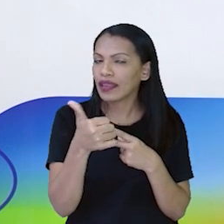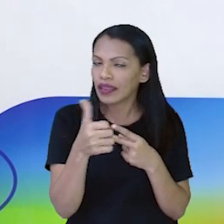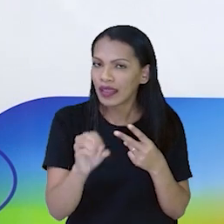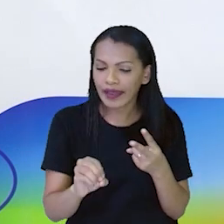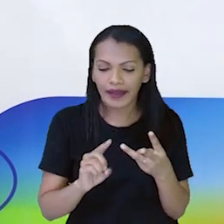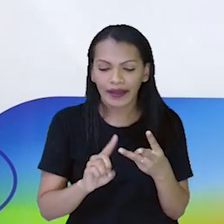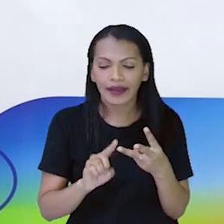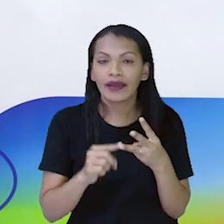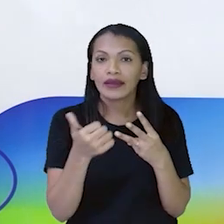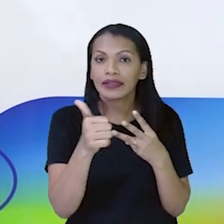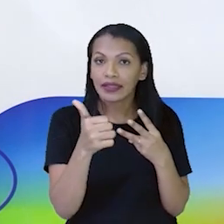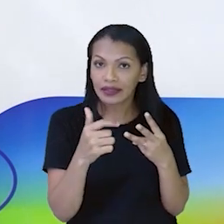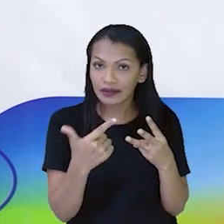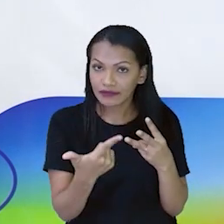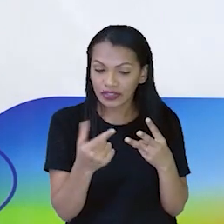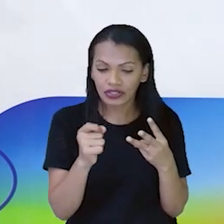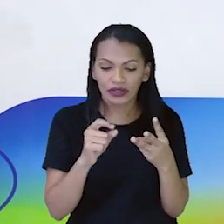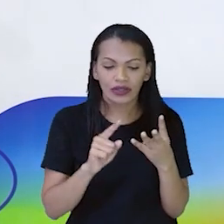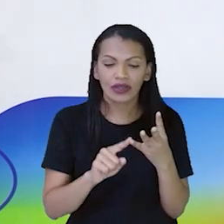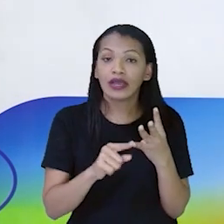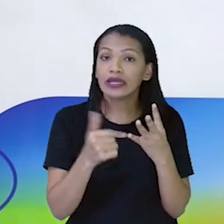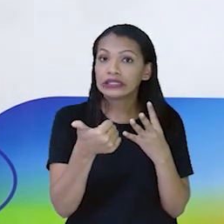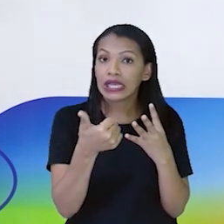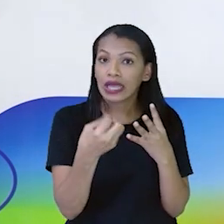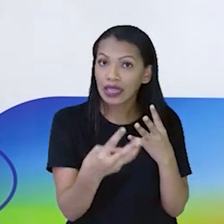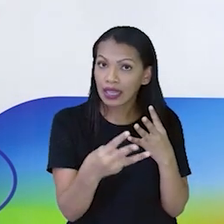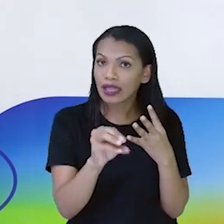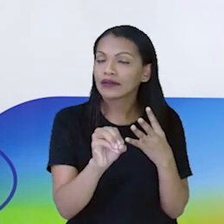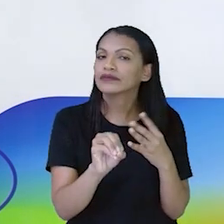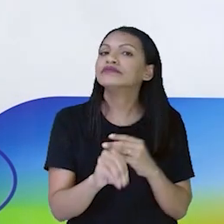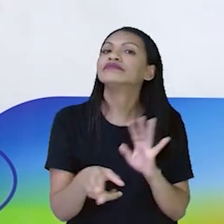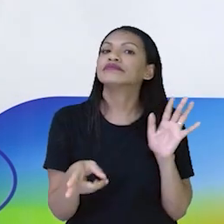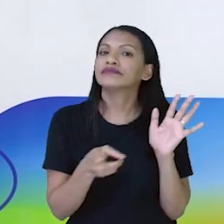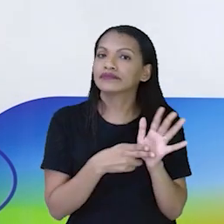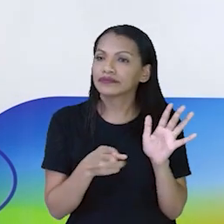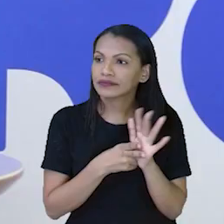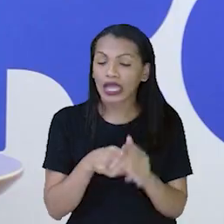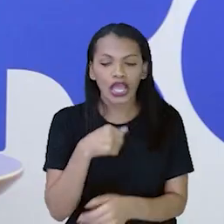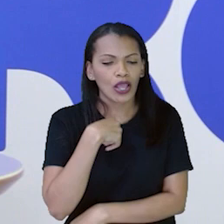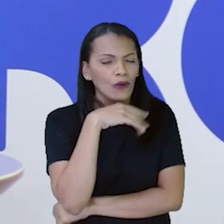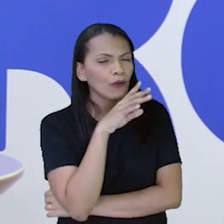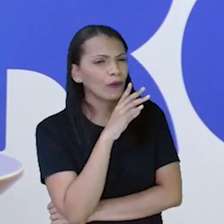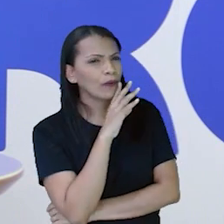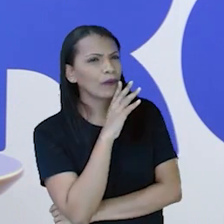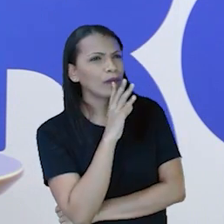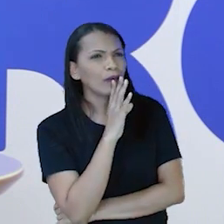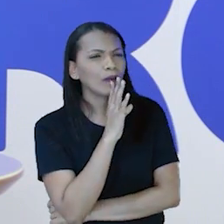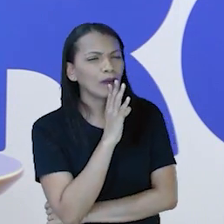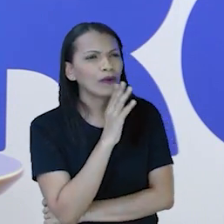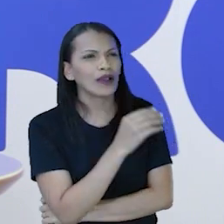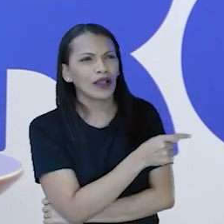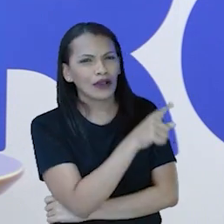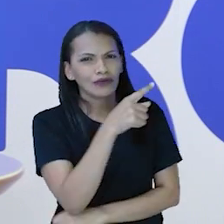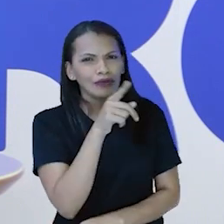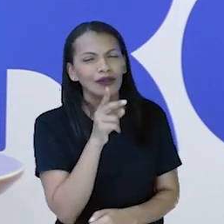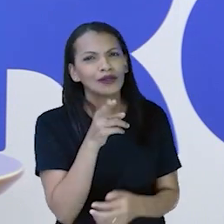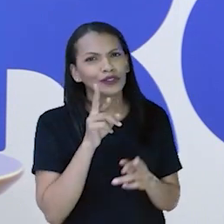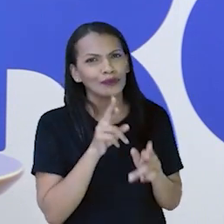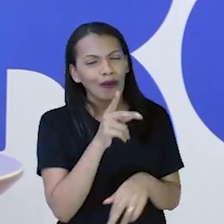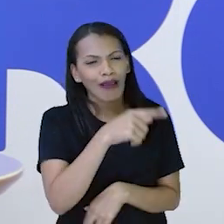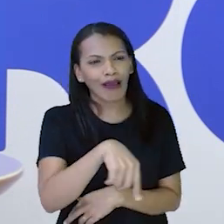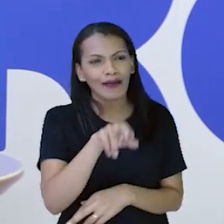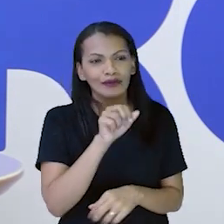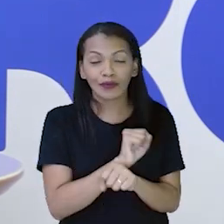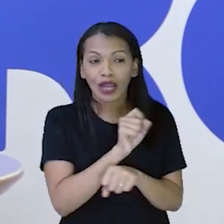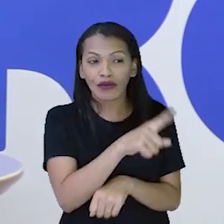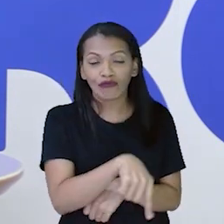110, 120, 130. Arthur e Laura chegaram na... Eu fiquei caladinha aqui para deixar você contar aí nos seus dedinhos. Eles